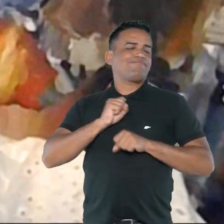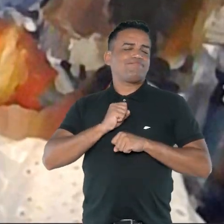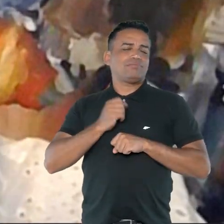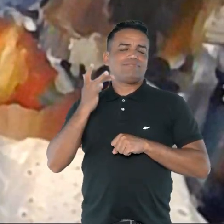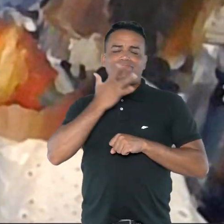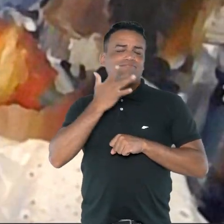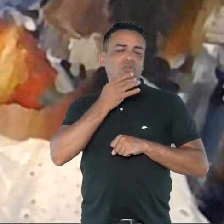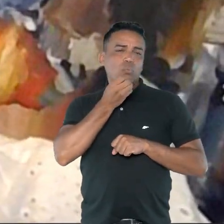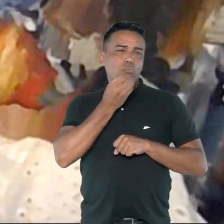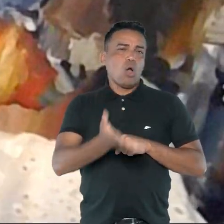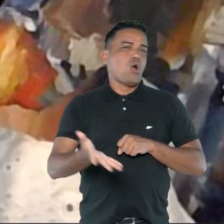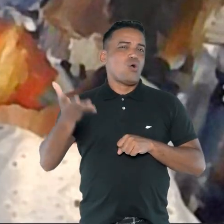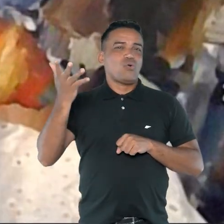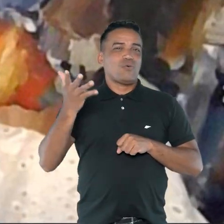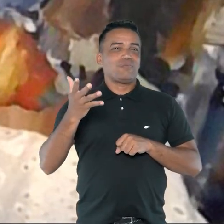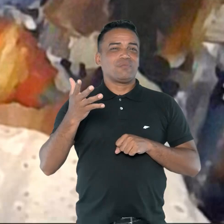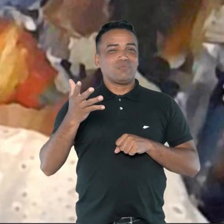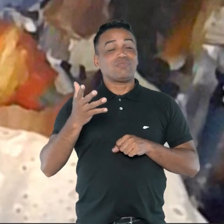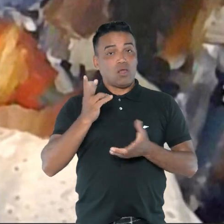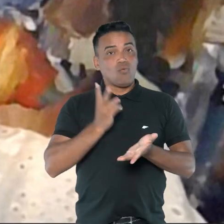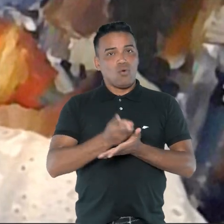minha praia e